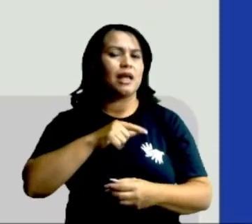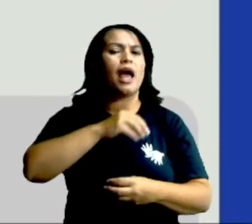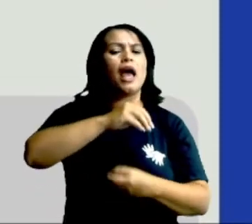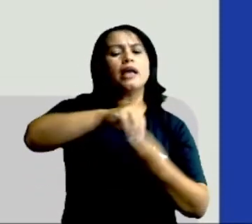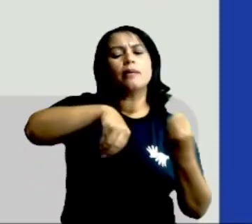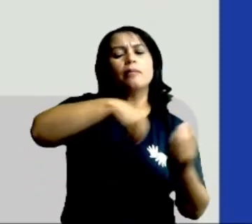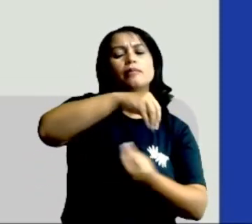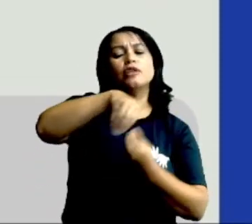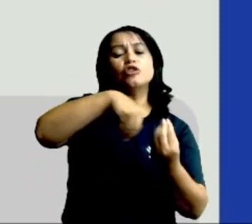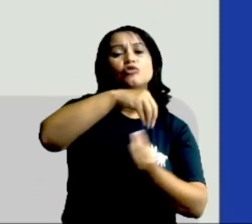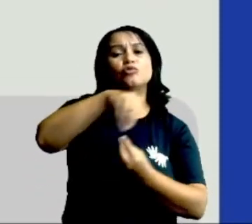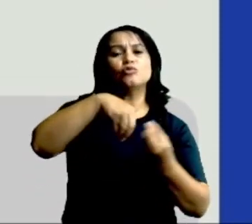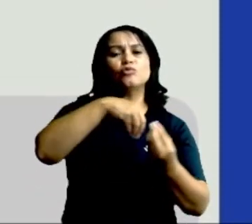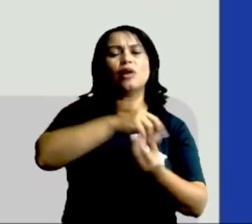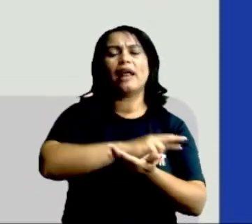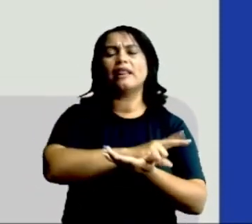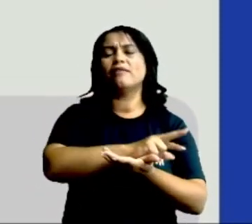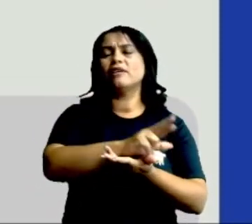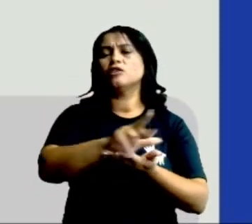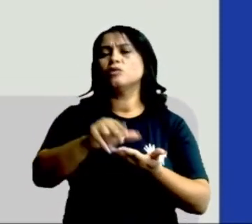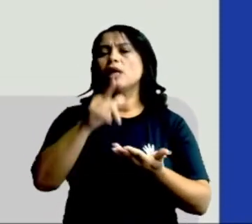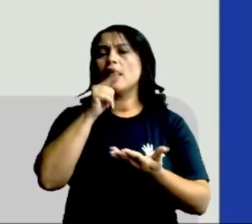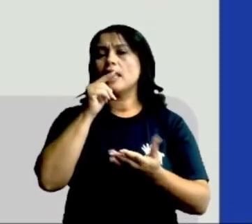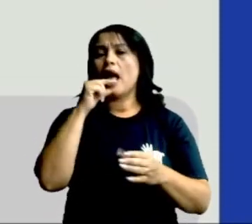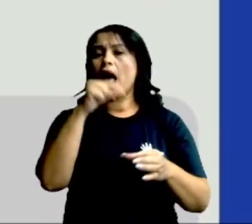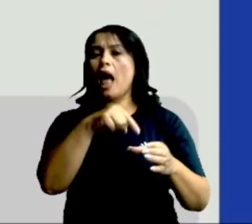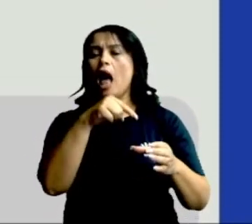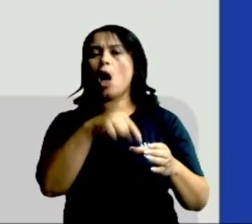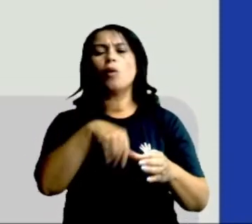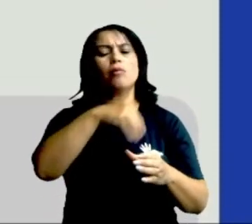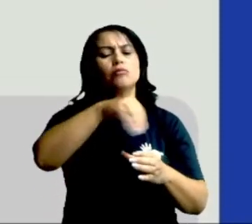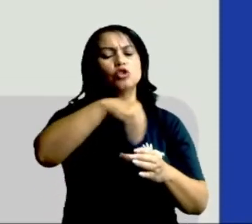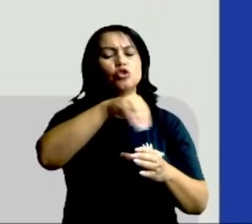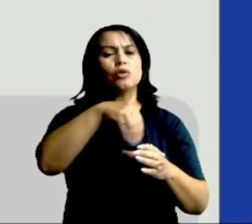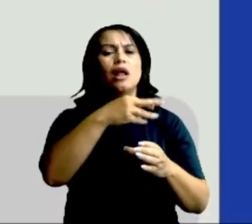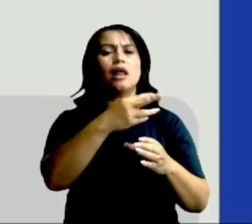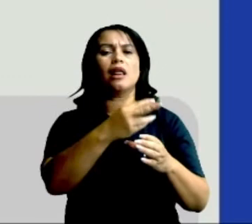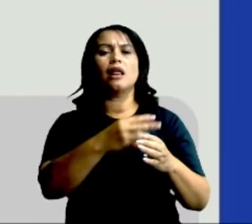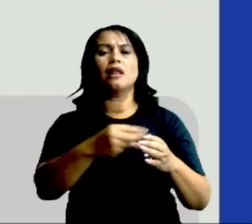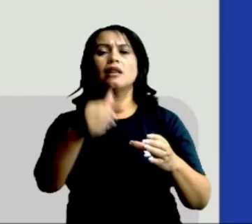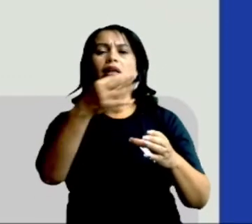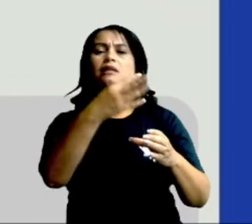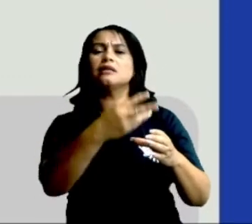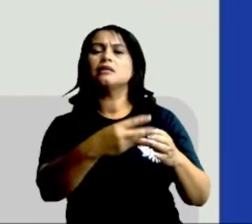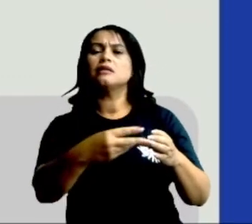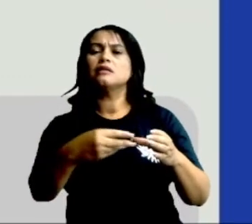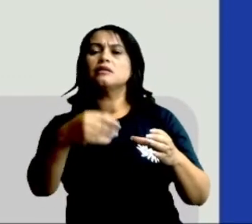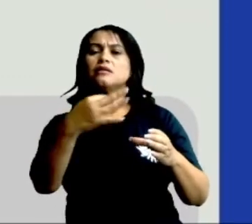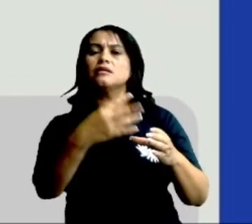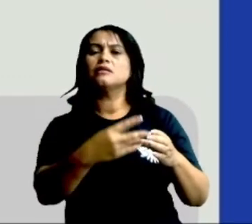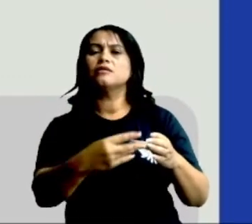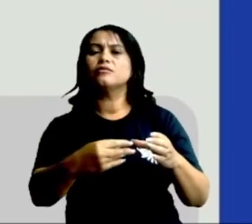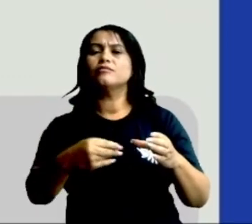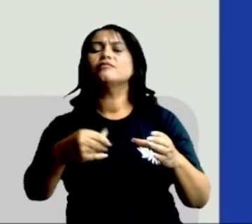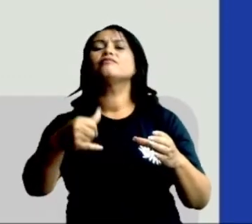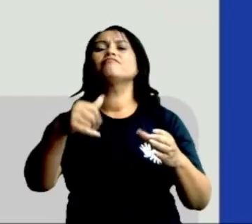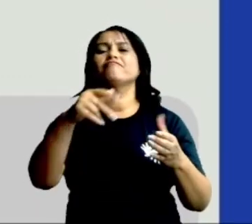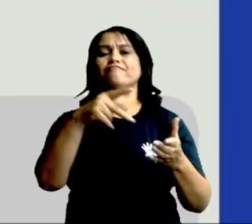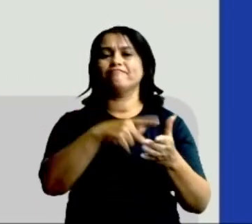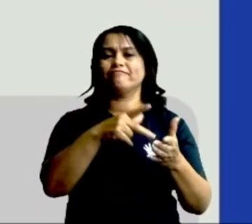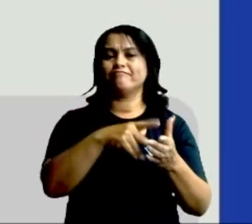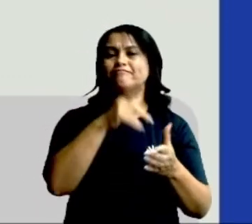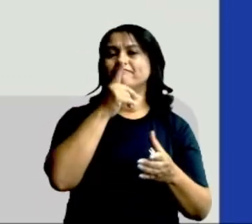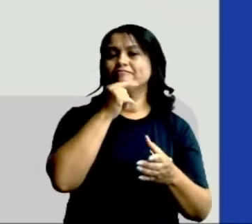muita coisa na água e essa determinada substância que a gente mistura, ela se dissolve, ela se dilui